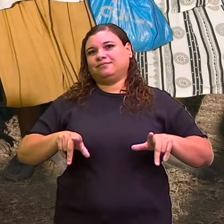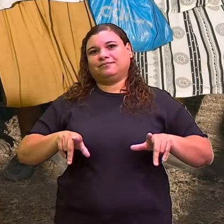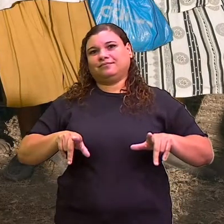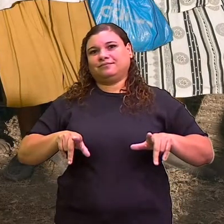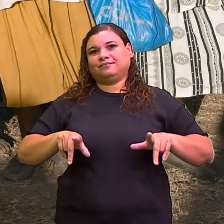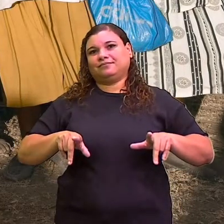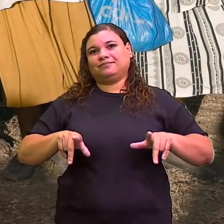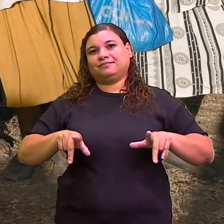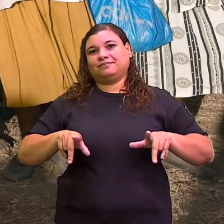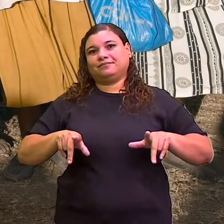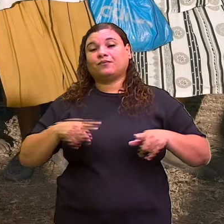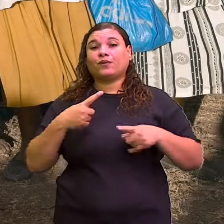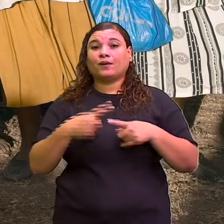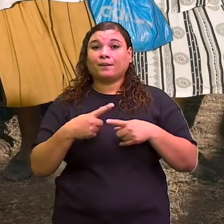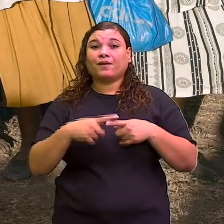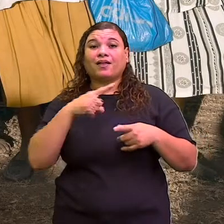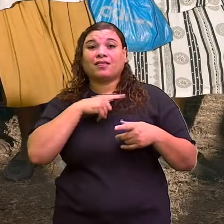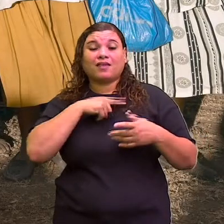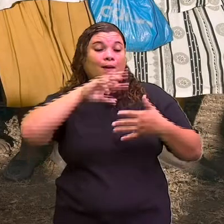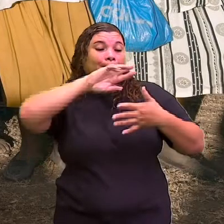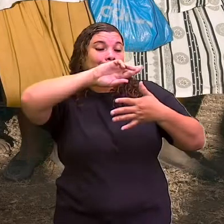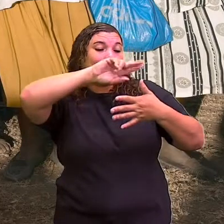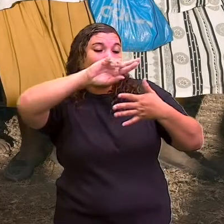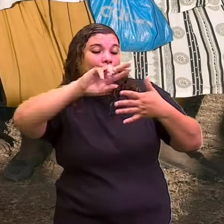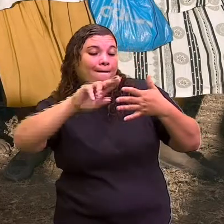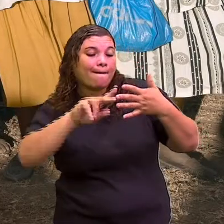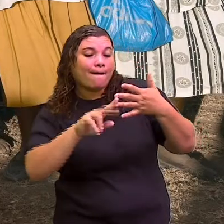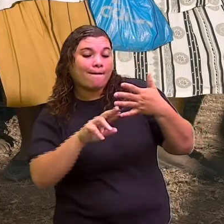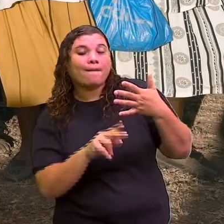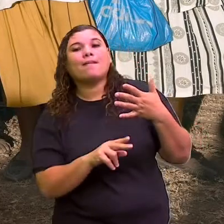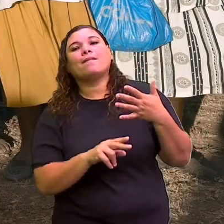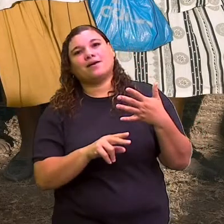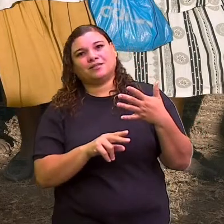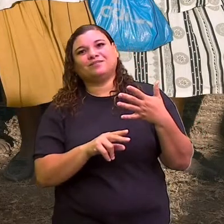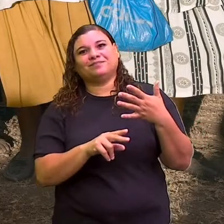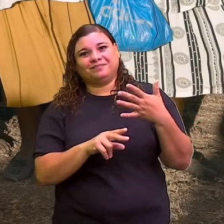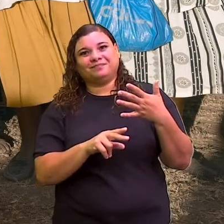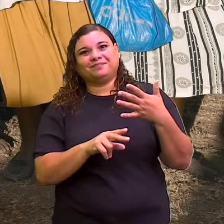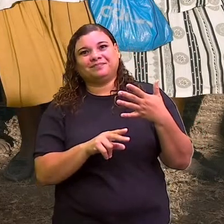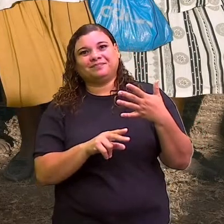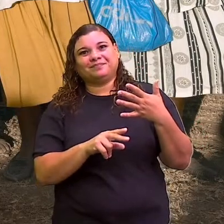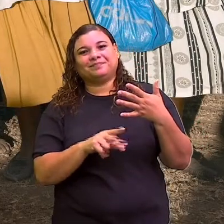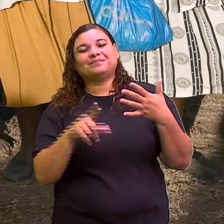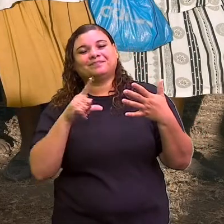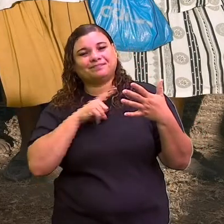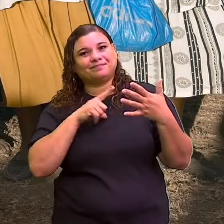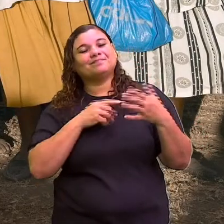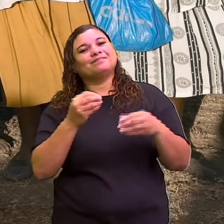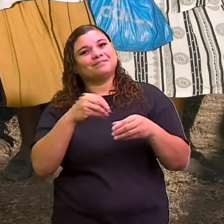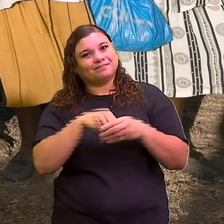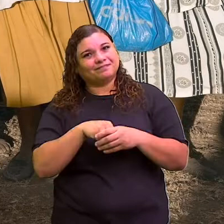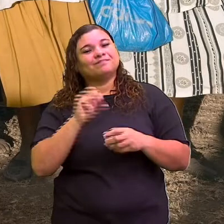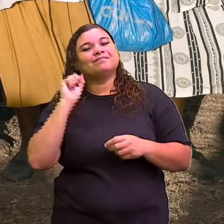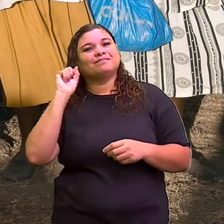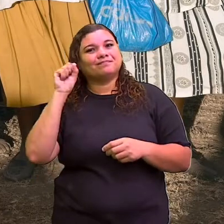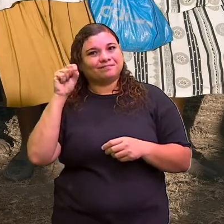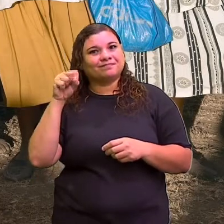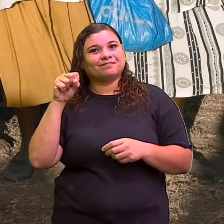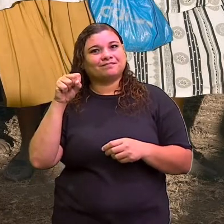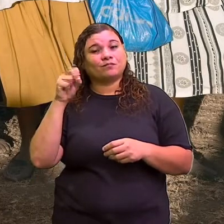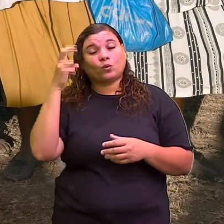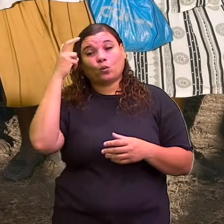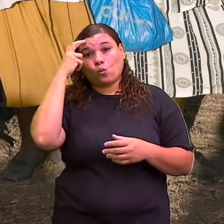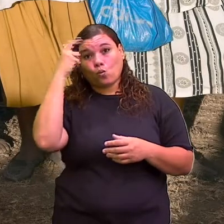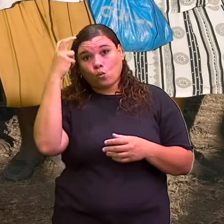é uma única paisagem, uma única cultura. Não,